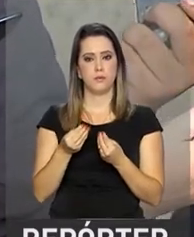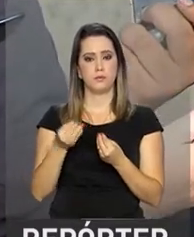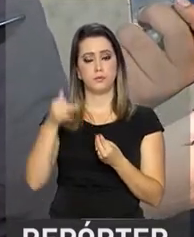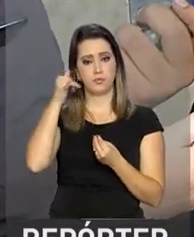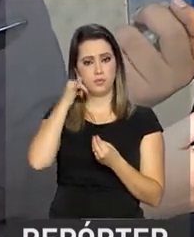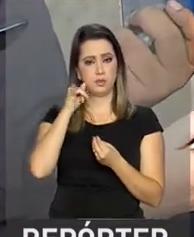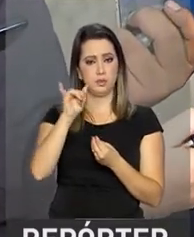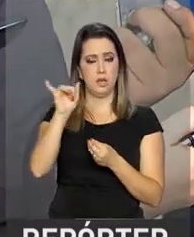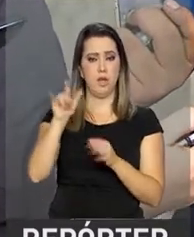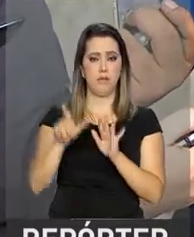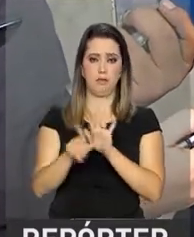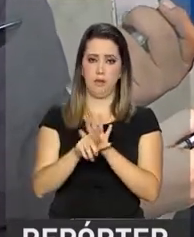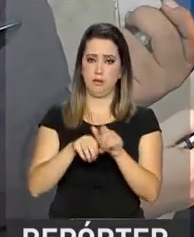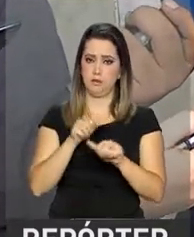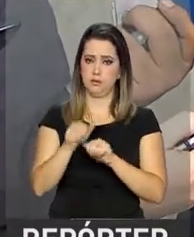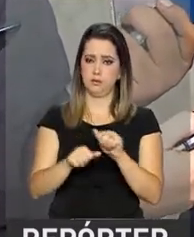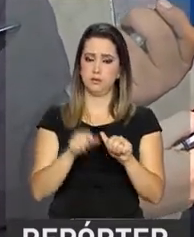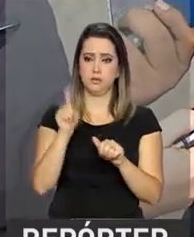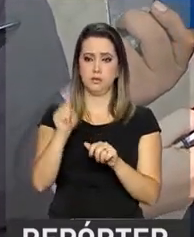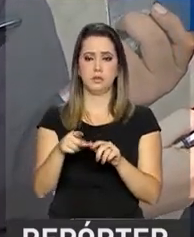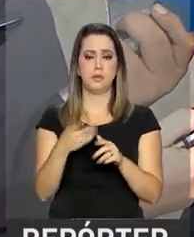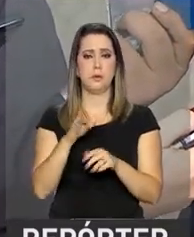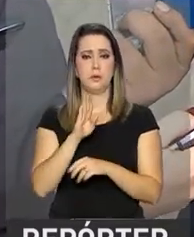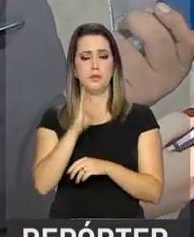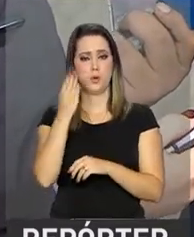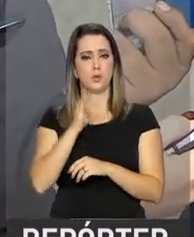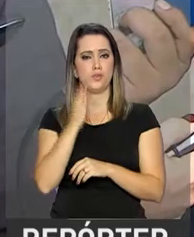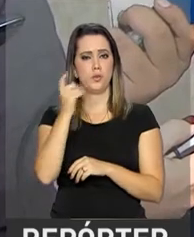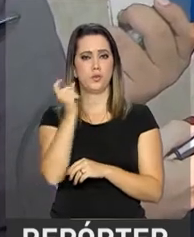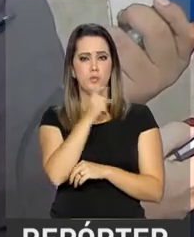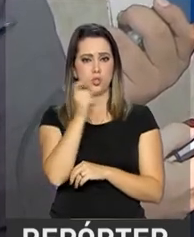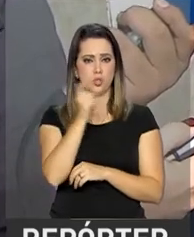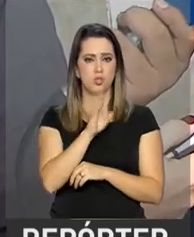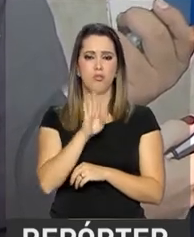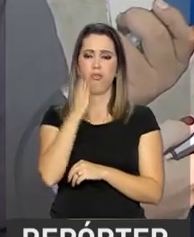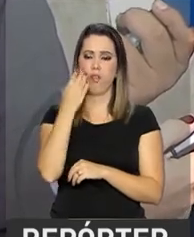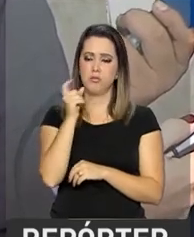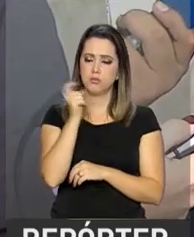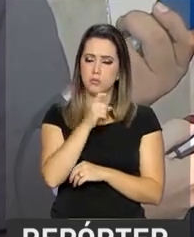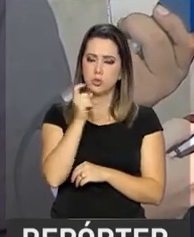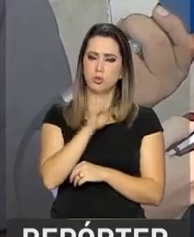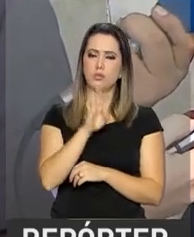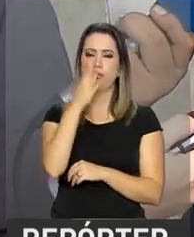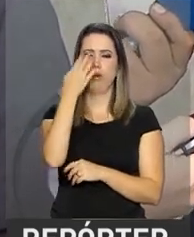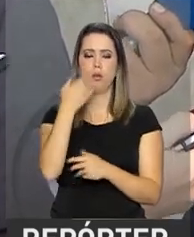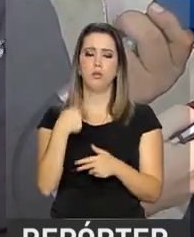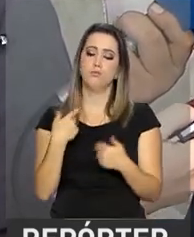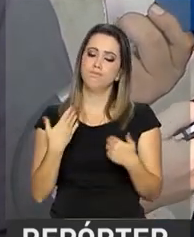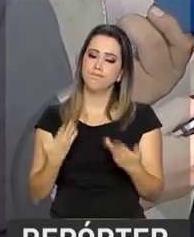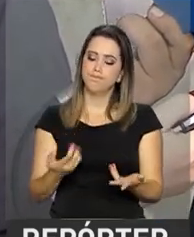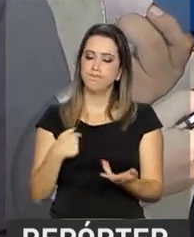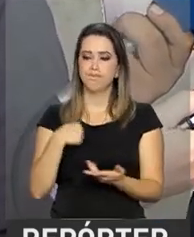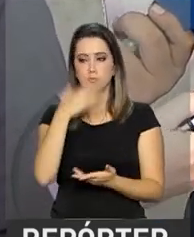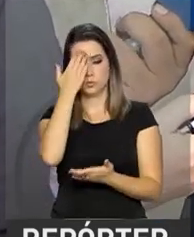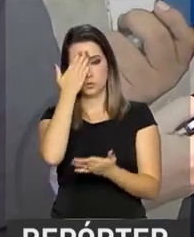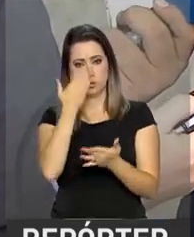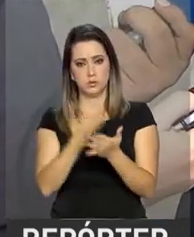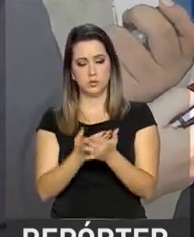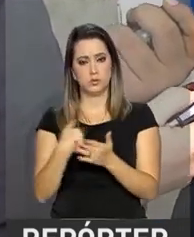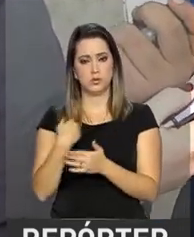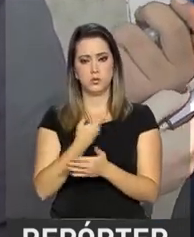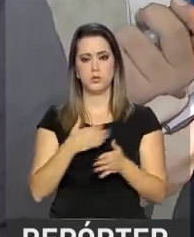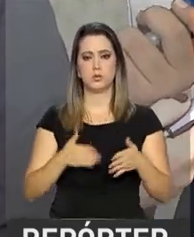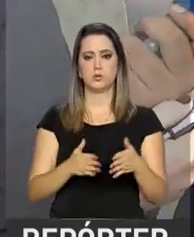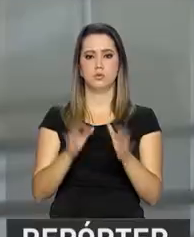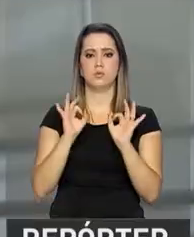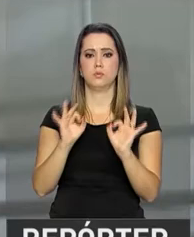reforma, ele se faz muito em cima de mentiras. E isso reforça a minha certeza de que nós estamos no